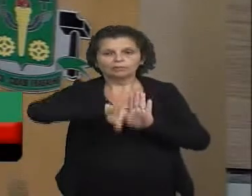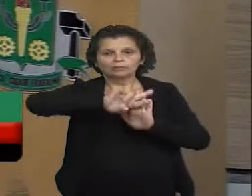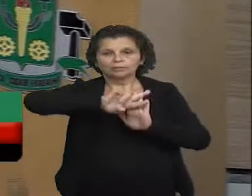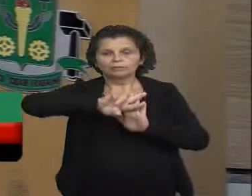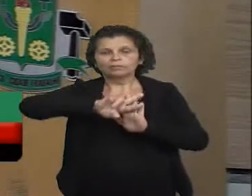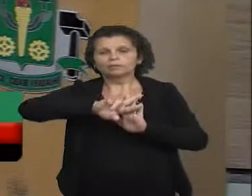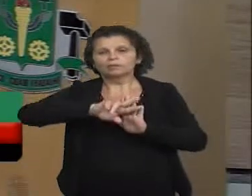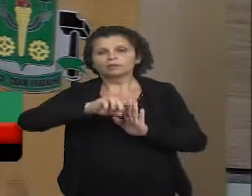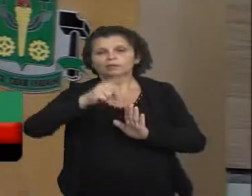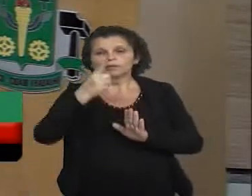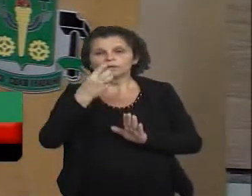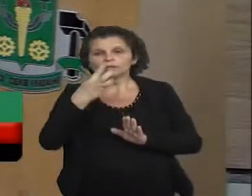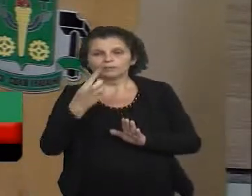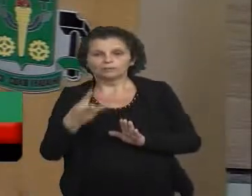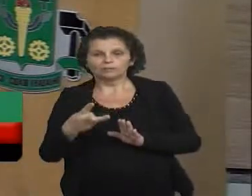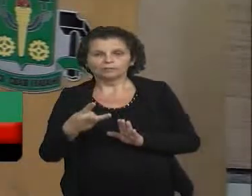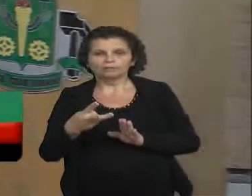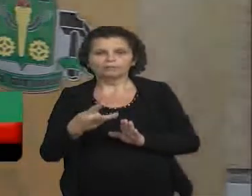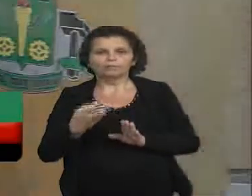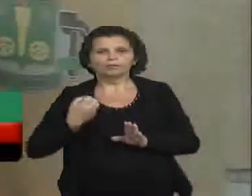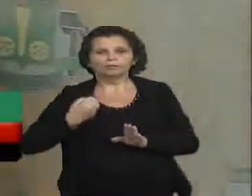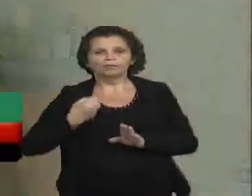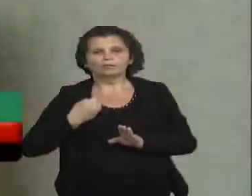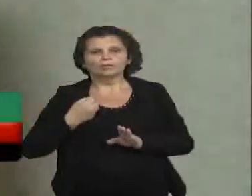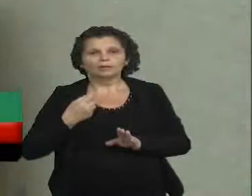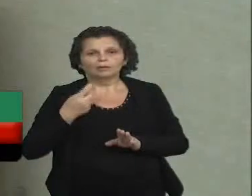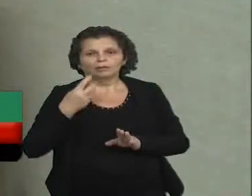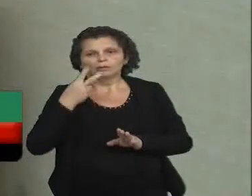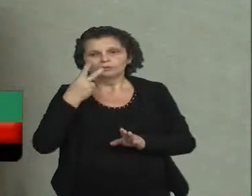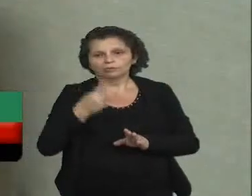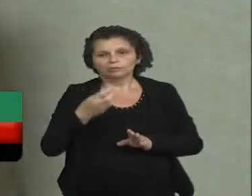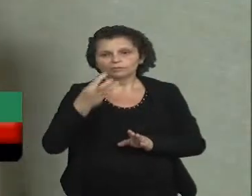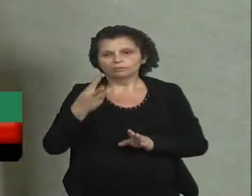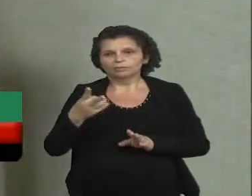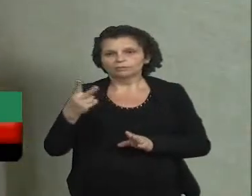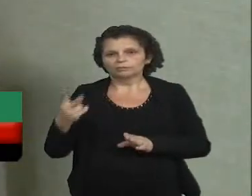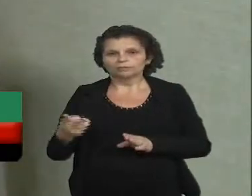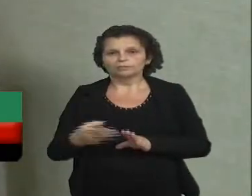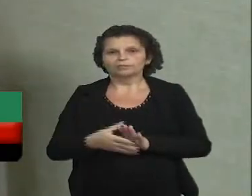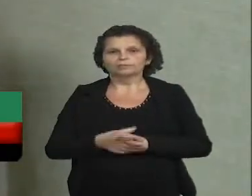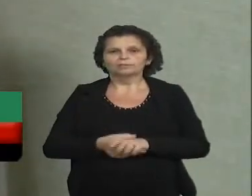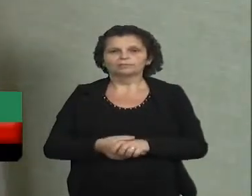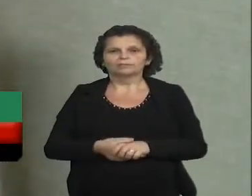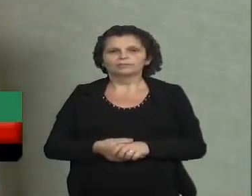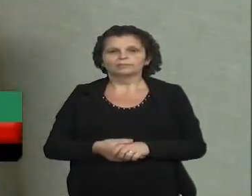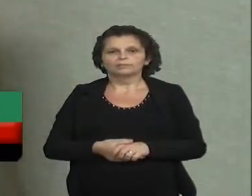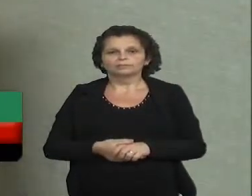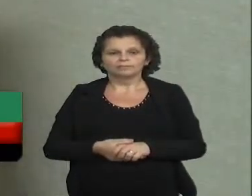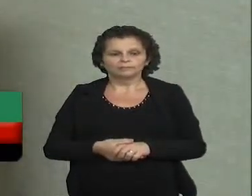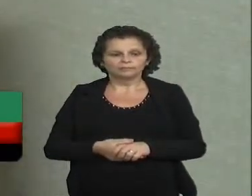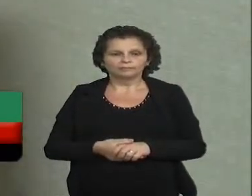da 13ª moção, moção de número 232, por favor.